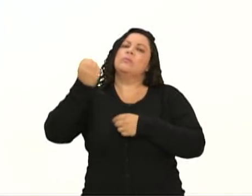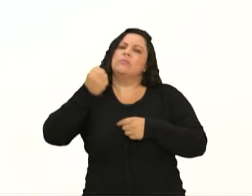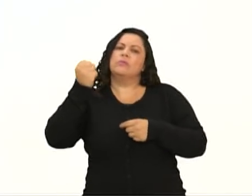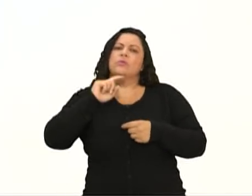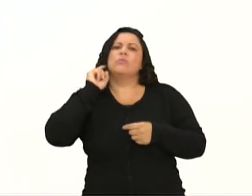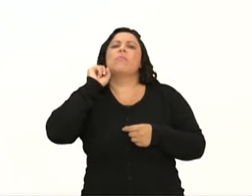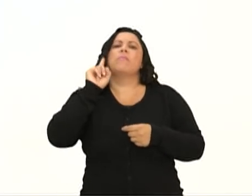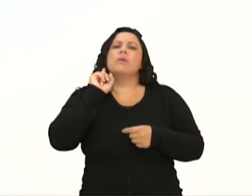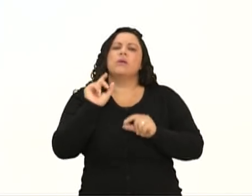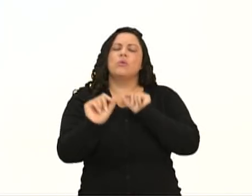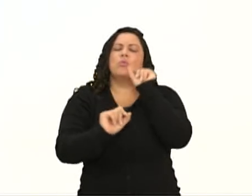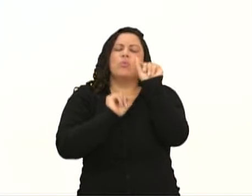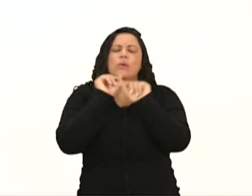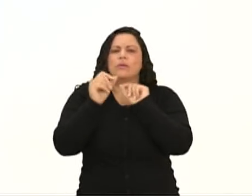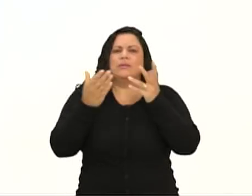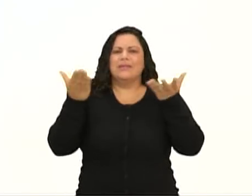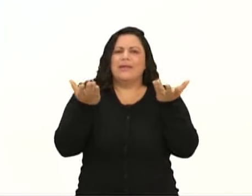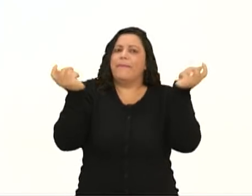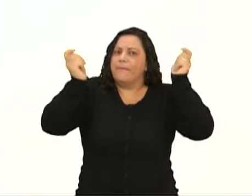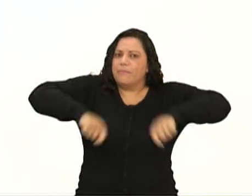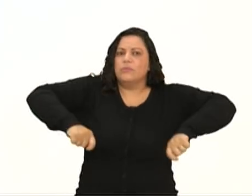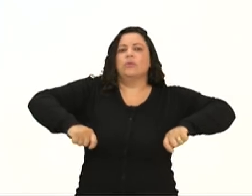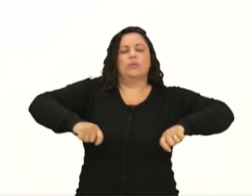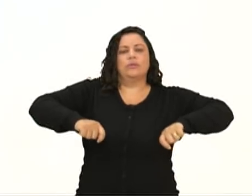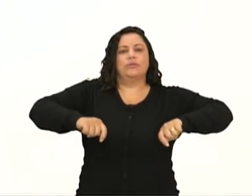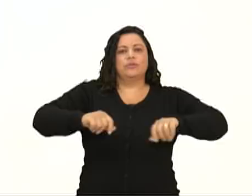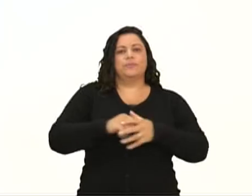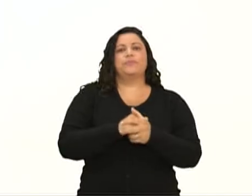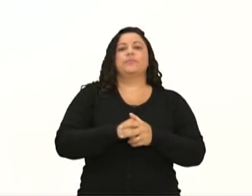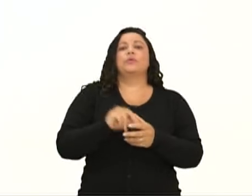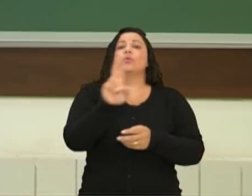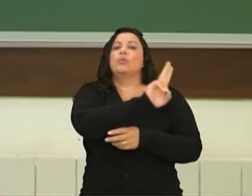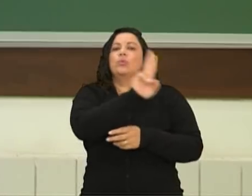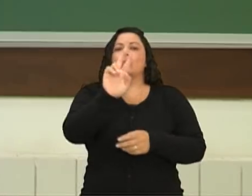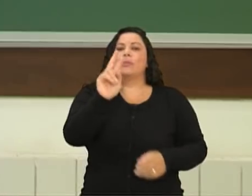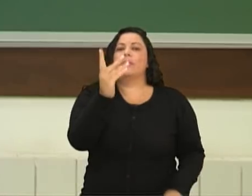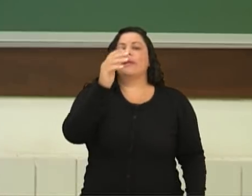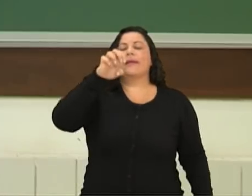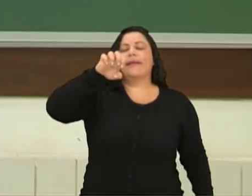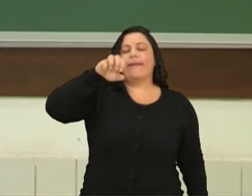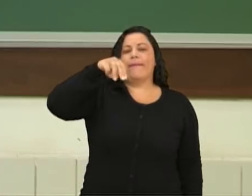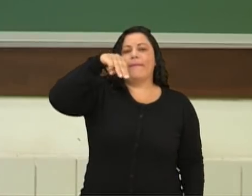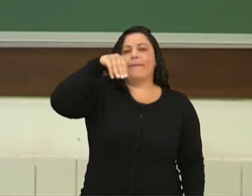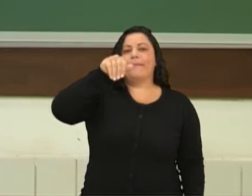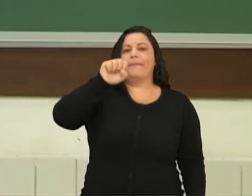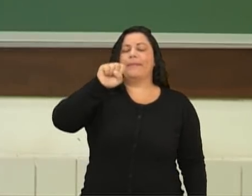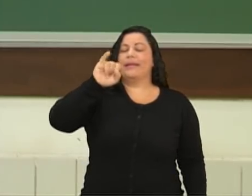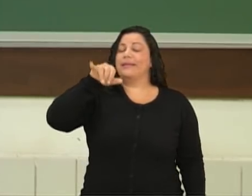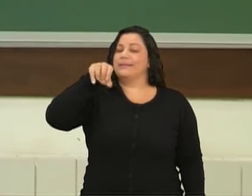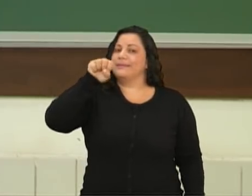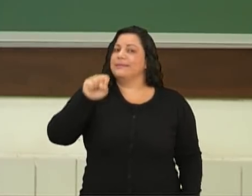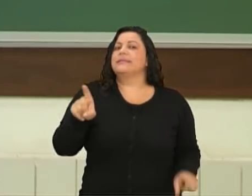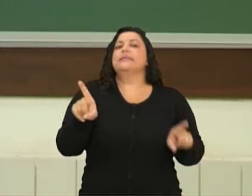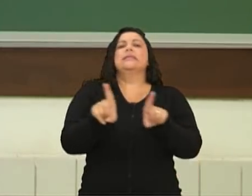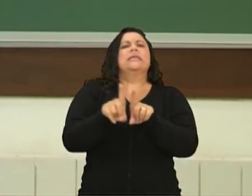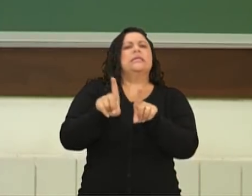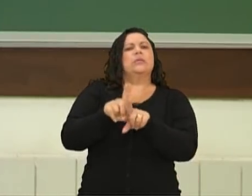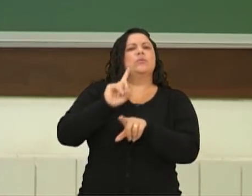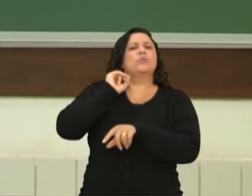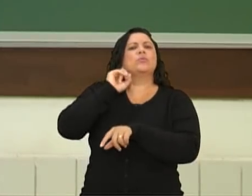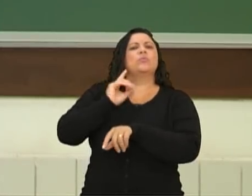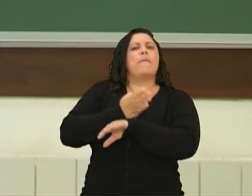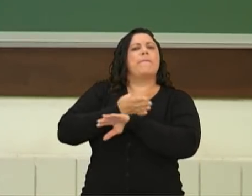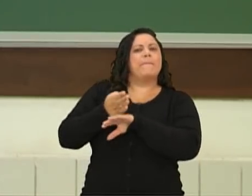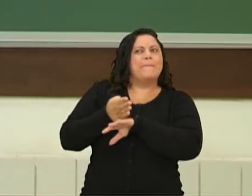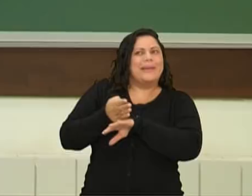Glóbulos vermelhos também podem receber o nome de hemácias, tá? E os glóbulos brancos, que apesar da gente chamar